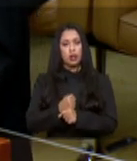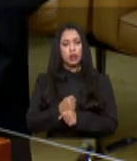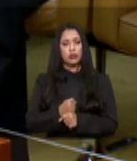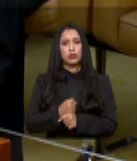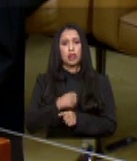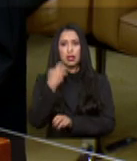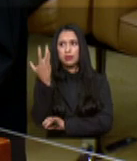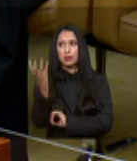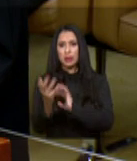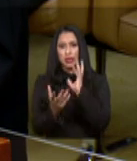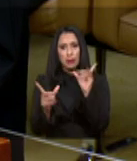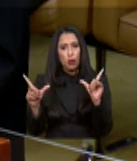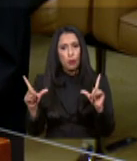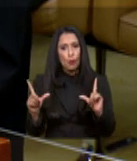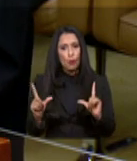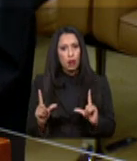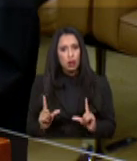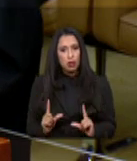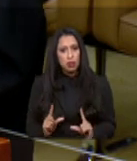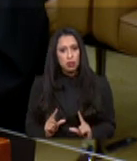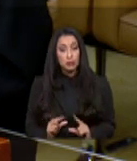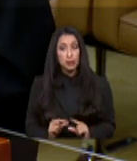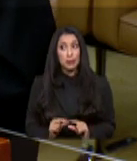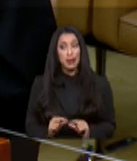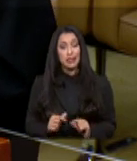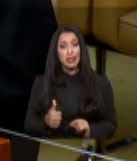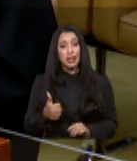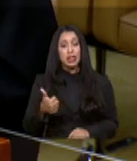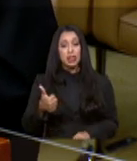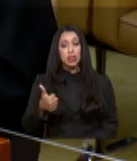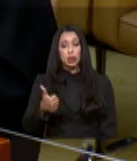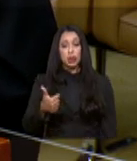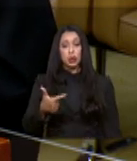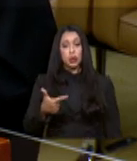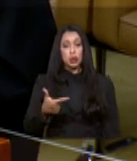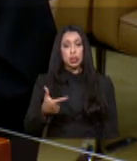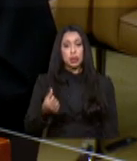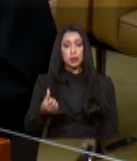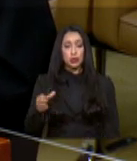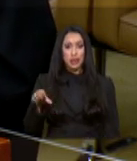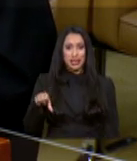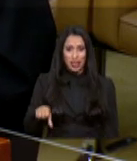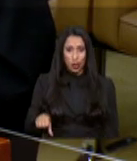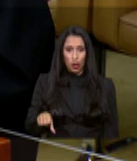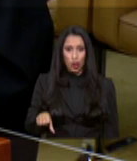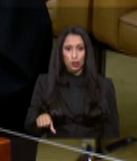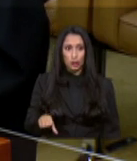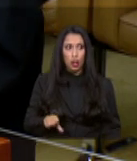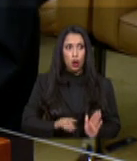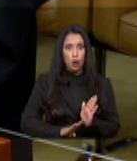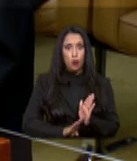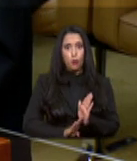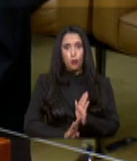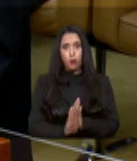do desmatamento. Contudo, a partir do ano de 2019, vimos esse índice